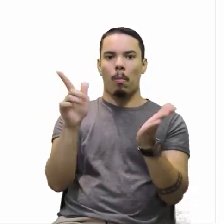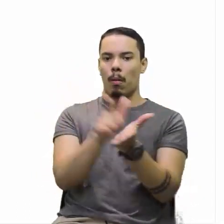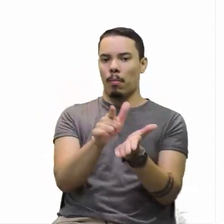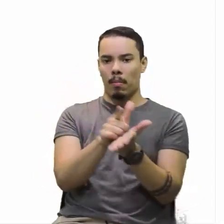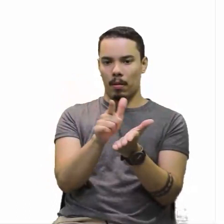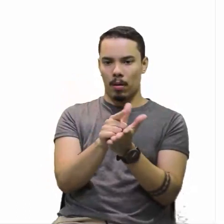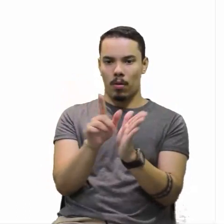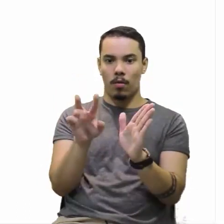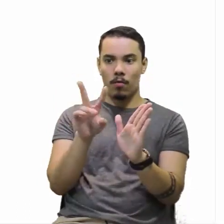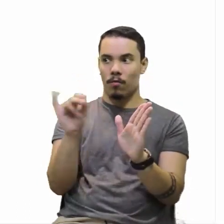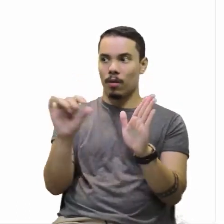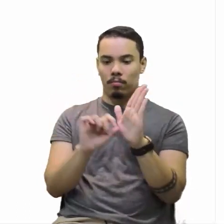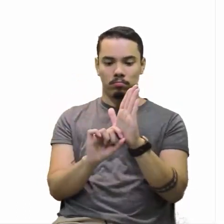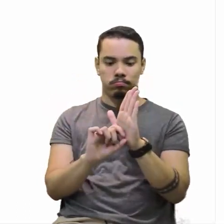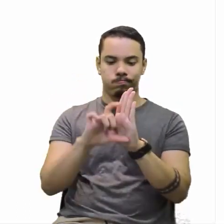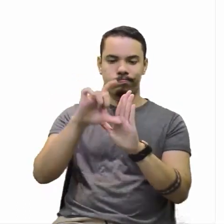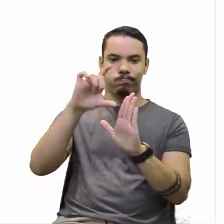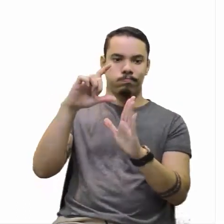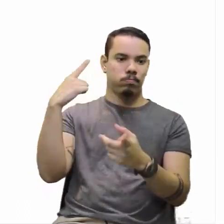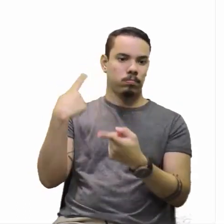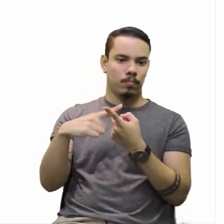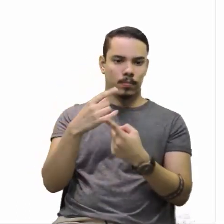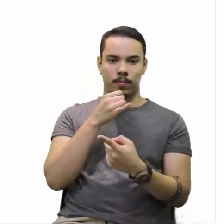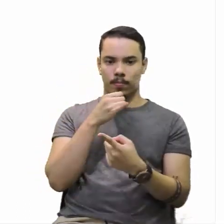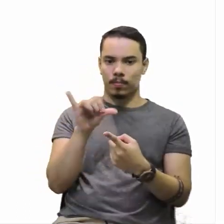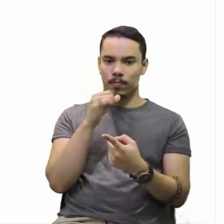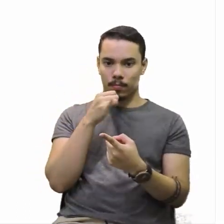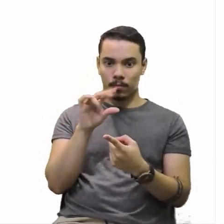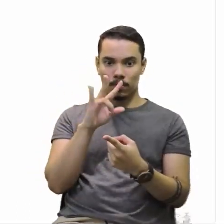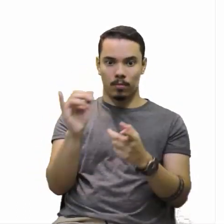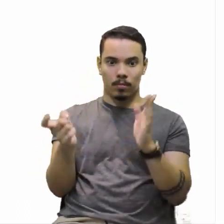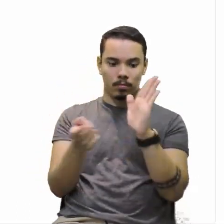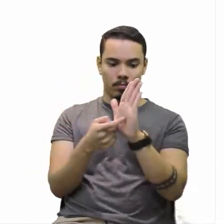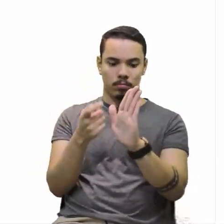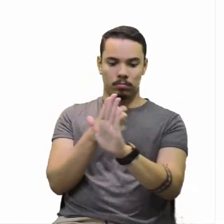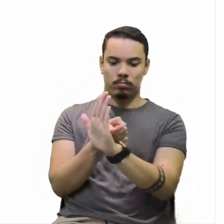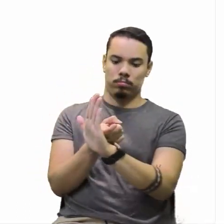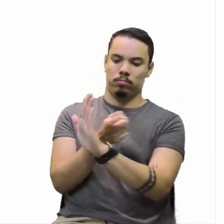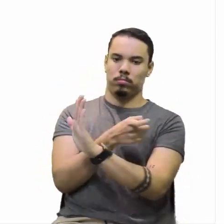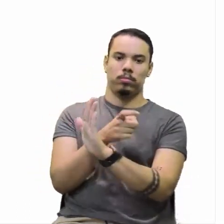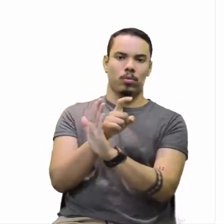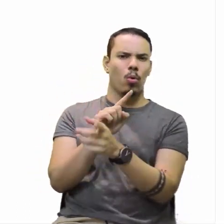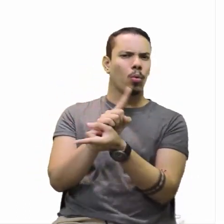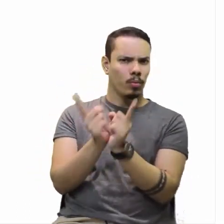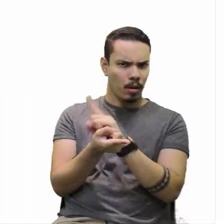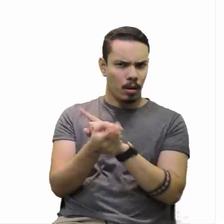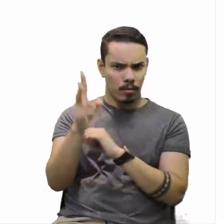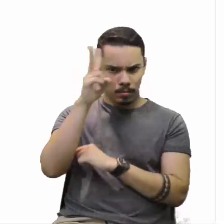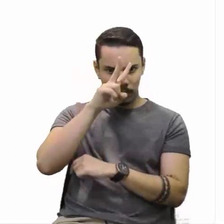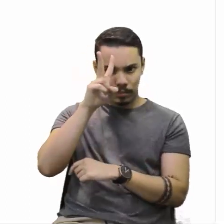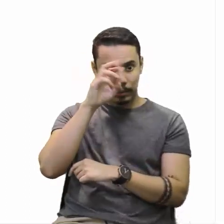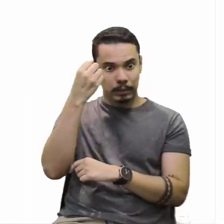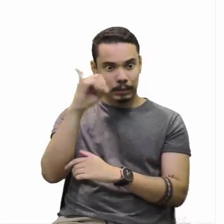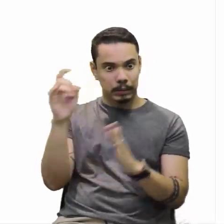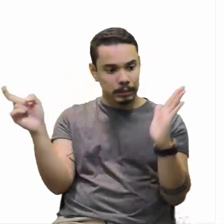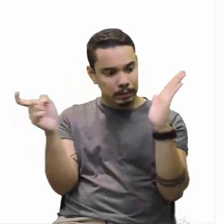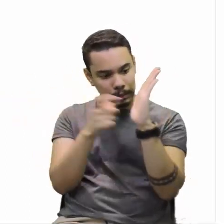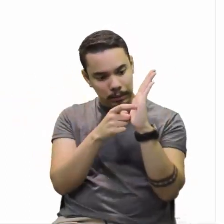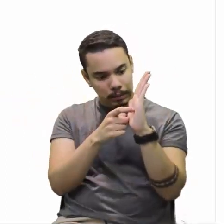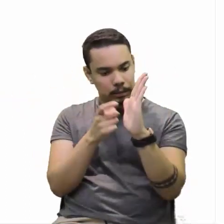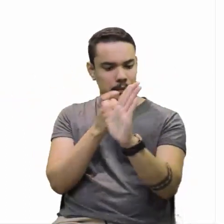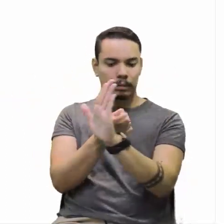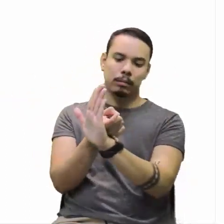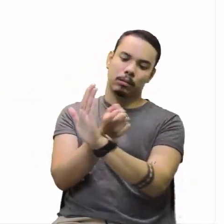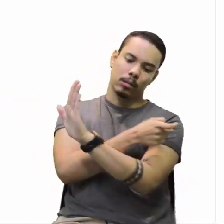está crescendo. A corrente induzida cria um fluxo saindo do papel contrário. Lembra? Se estiver entrando na televisão,